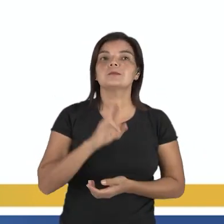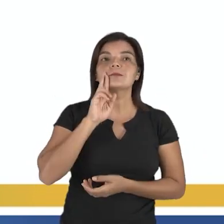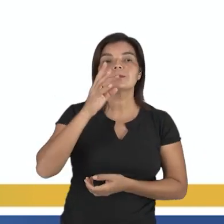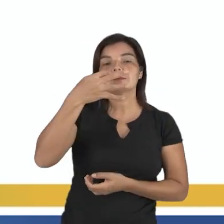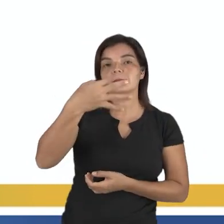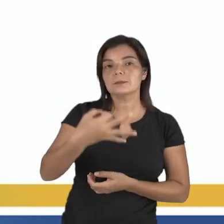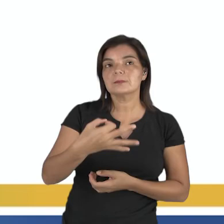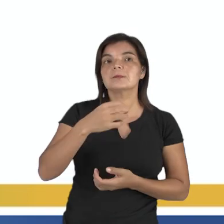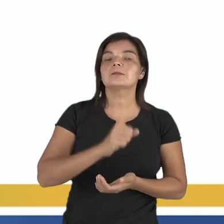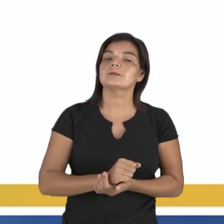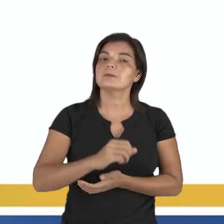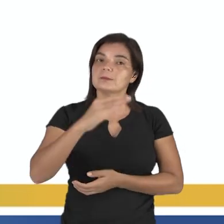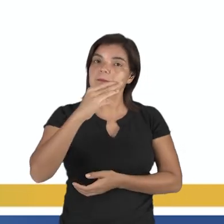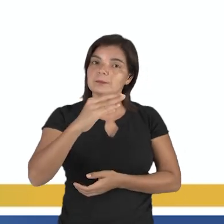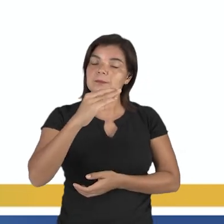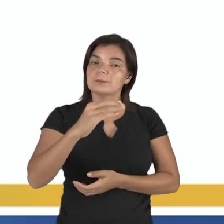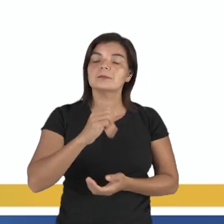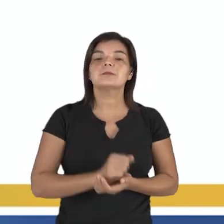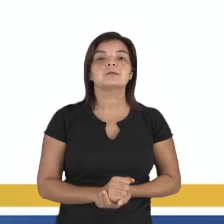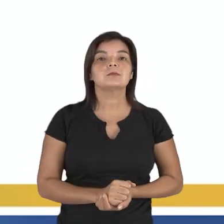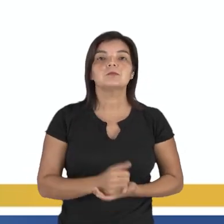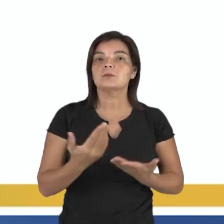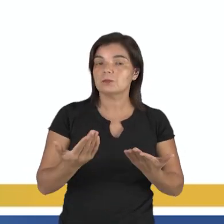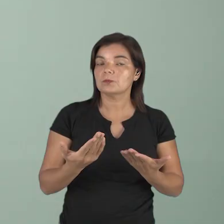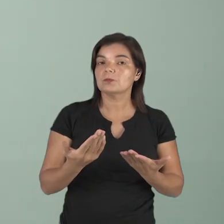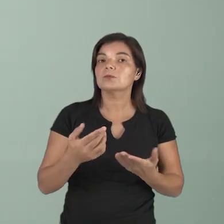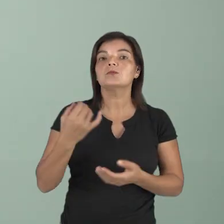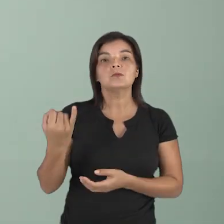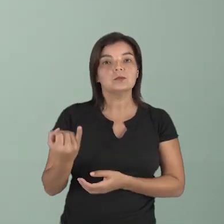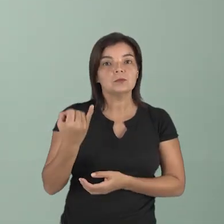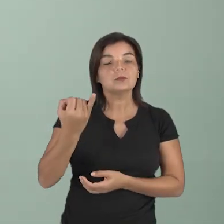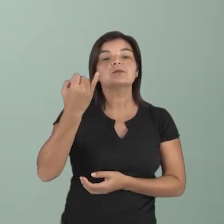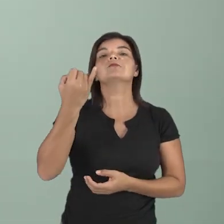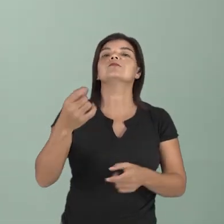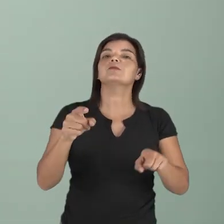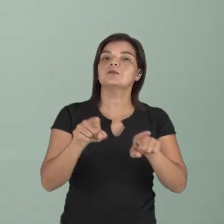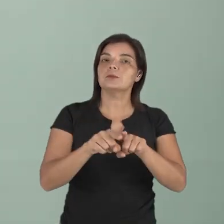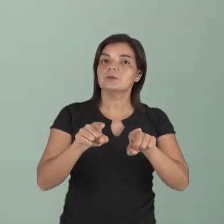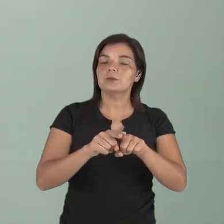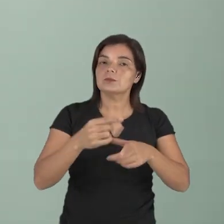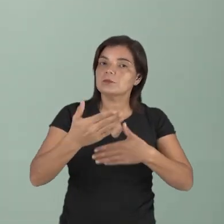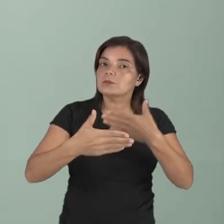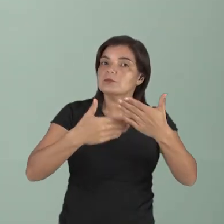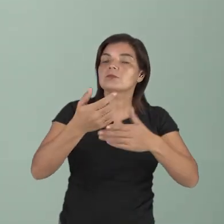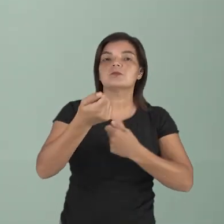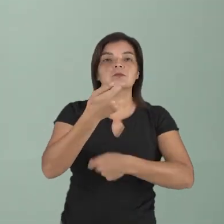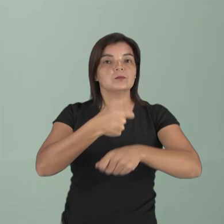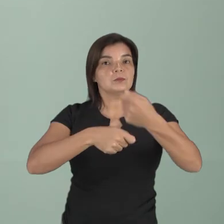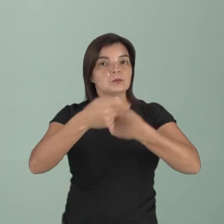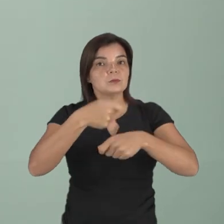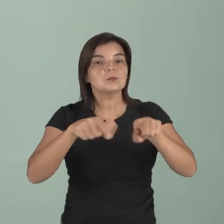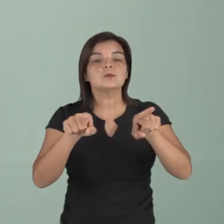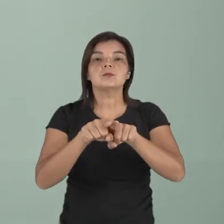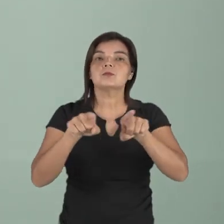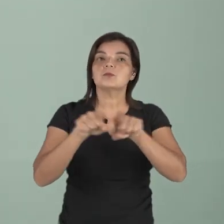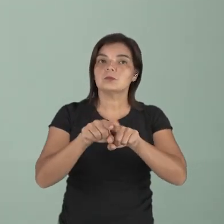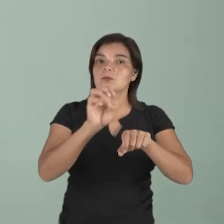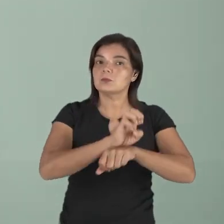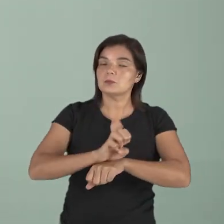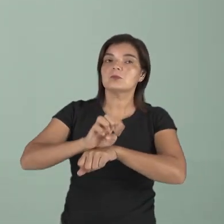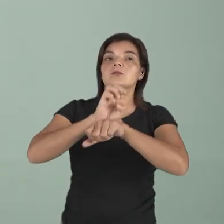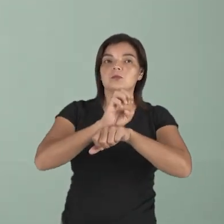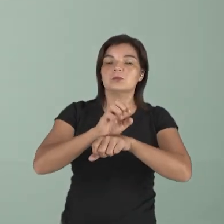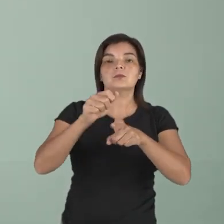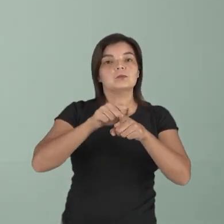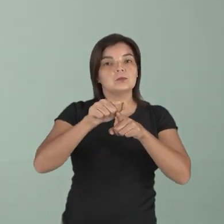alternativa correta é a letra C, certo? O produto que foi pioneiro nessa frente de extrativismo no nosso estado